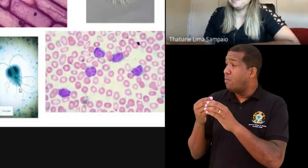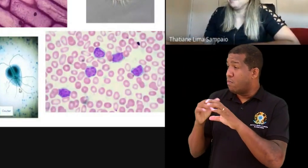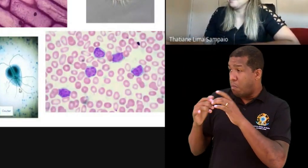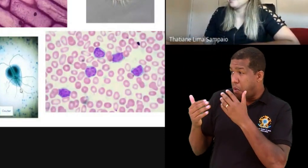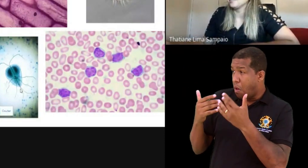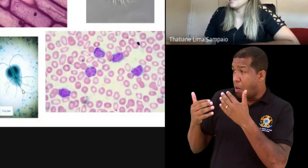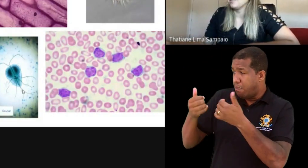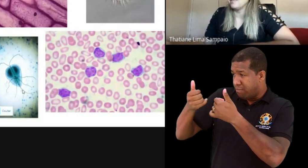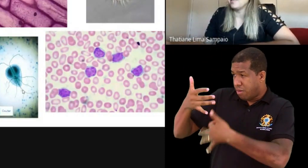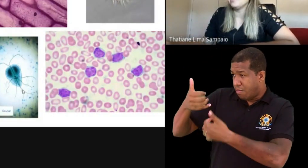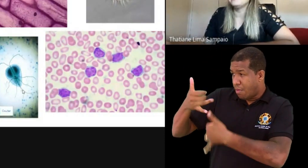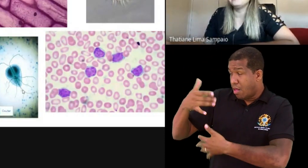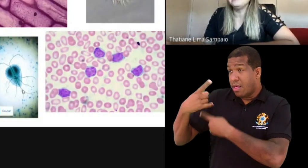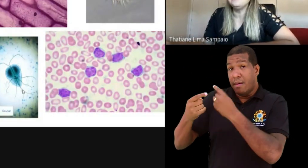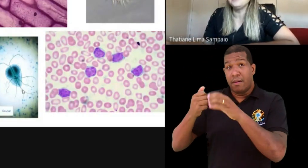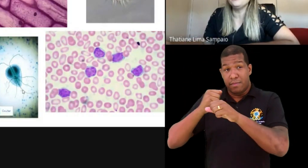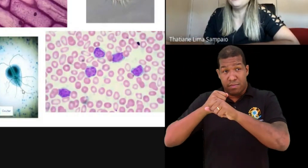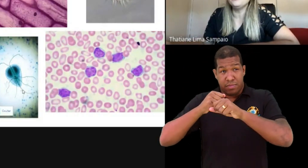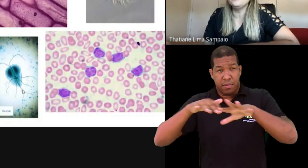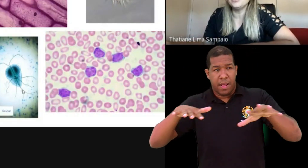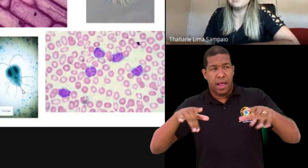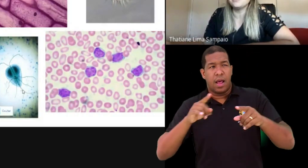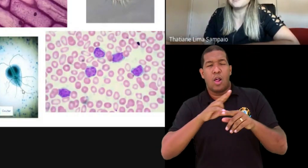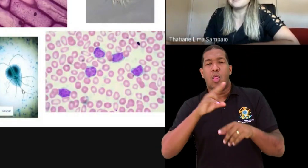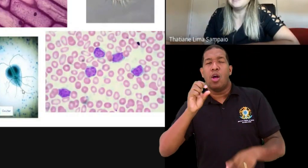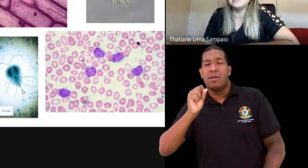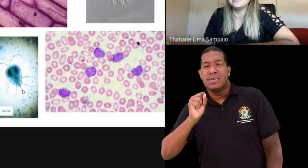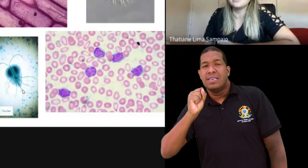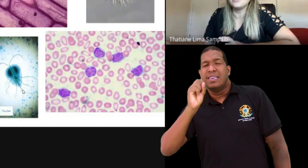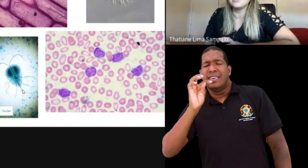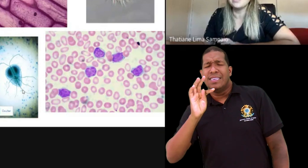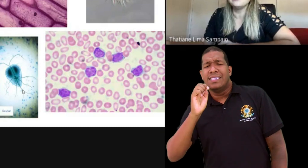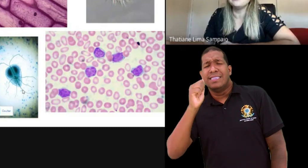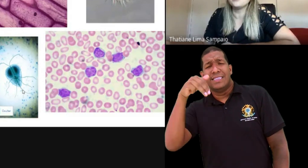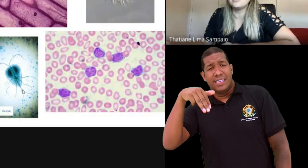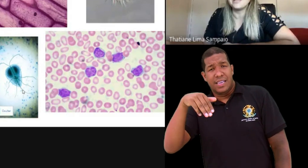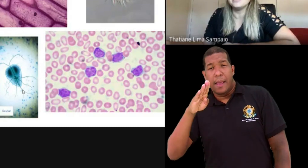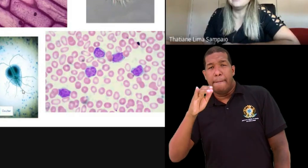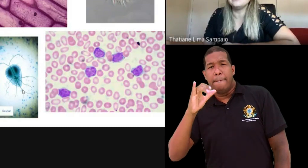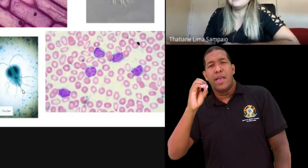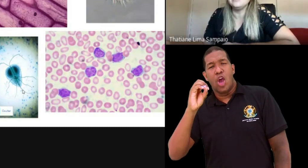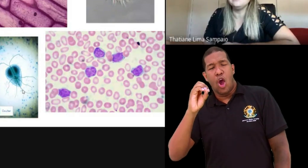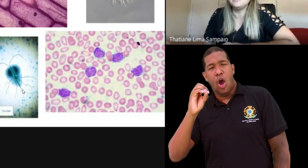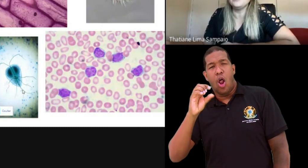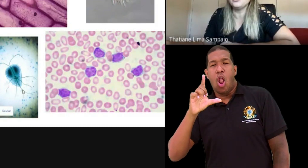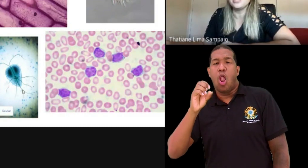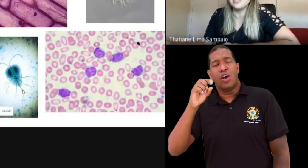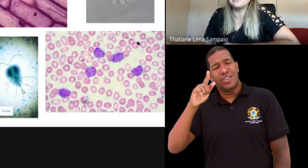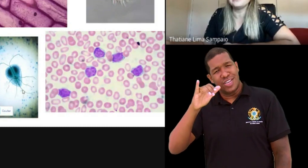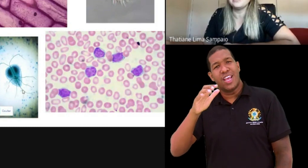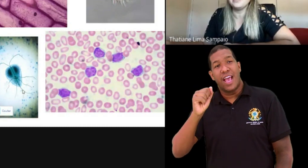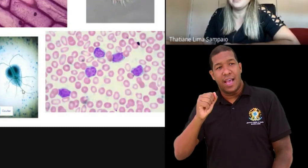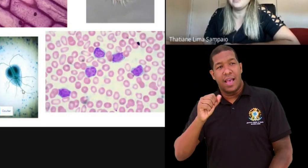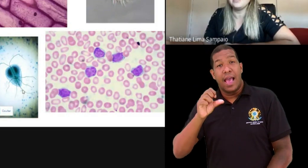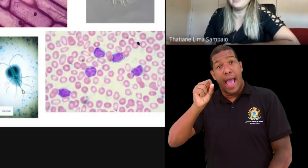compartilham. STEAM Biologia, para nossa sigla, coloca lá no procurar STEAM